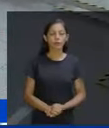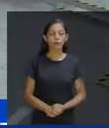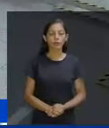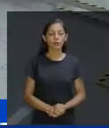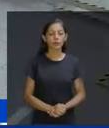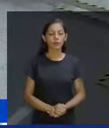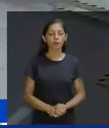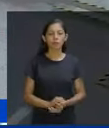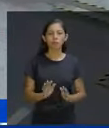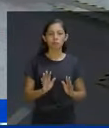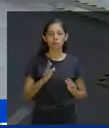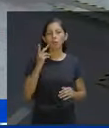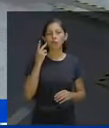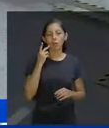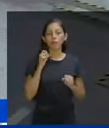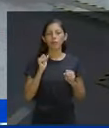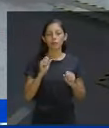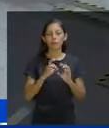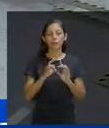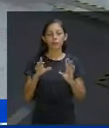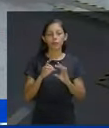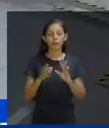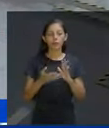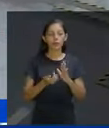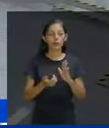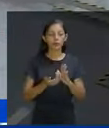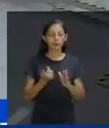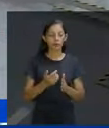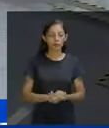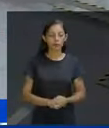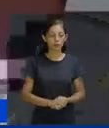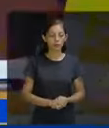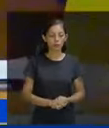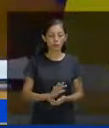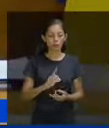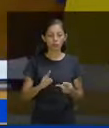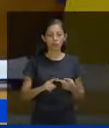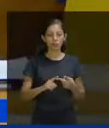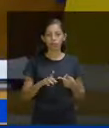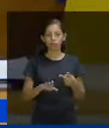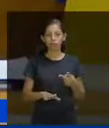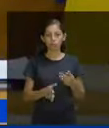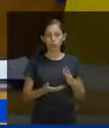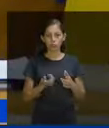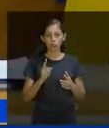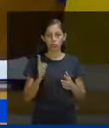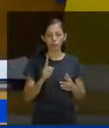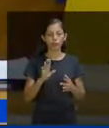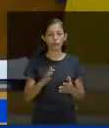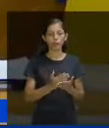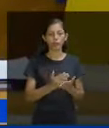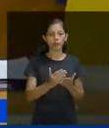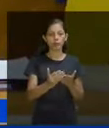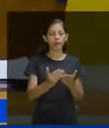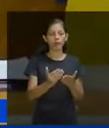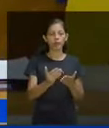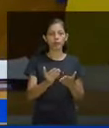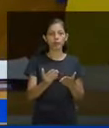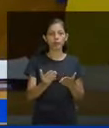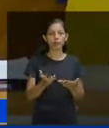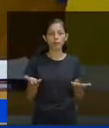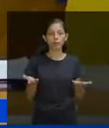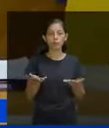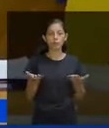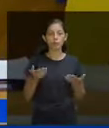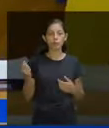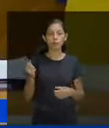do Posso plenário. julgar. O juiz Anselmo Gonçalves Esse fala, artigo tá porém não retirado, aparece esse na aqui tela. fica. Vamos então começar primeiro. Foco no porque